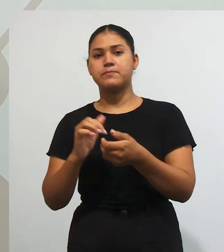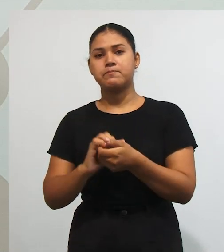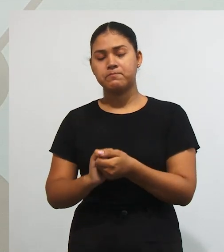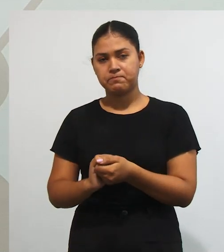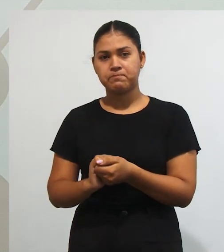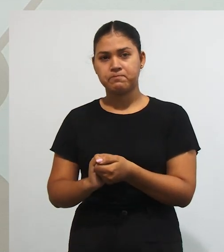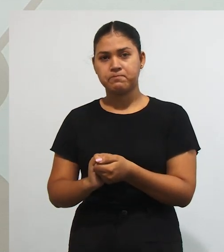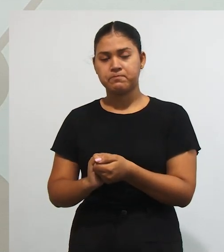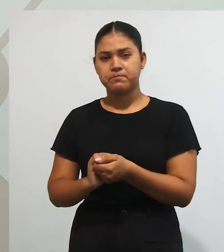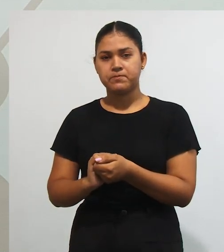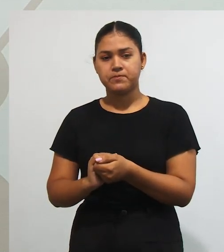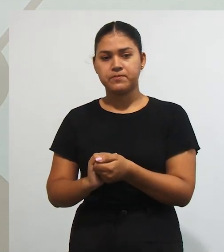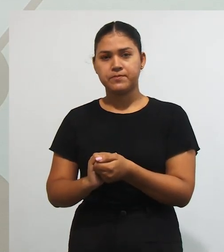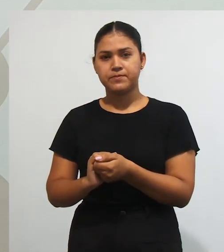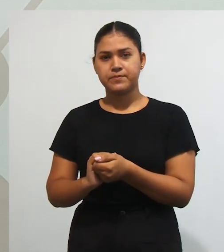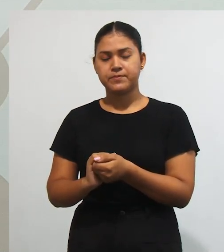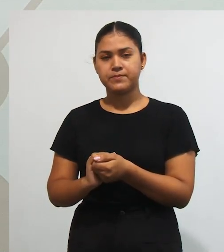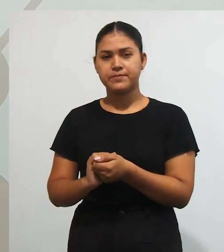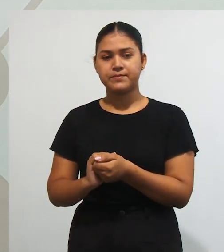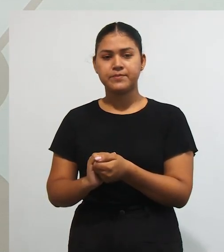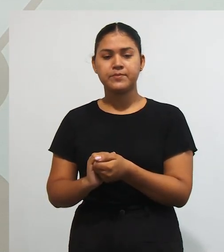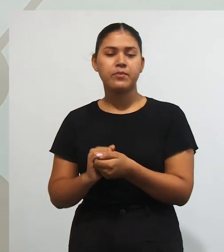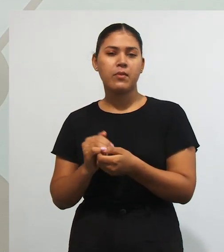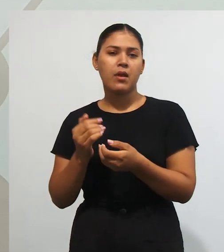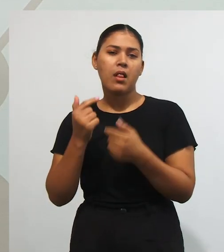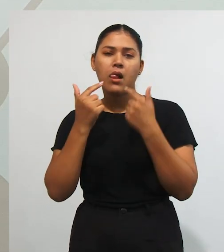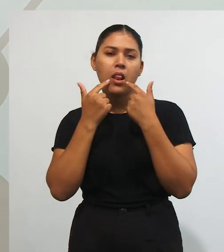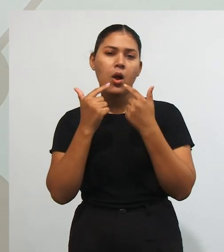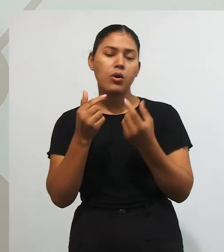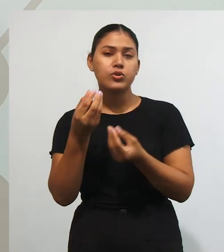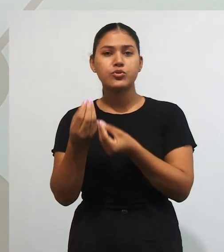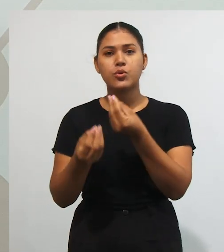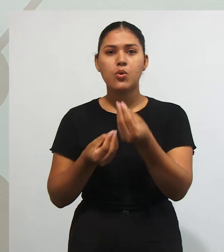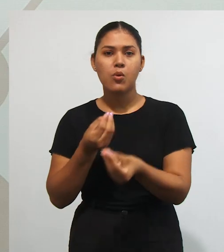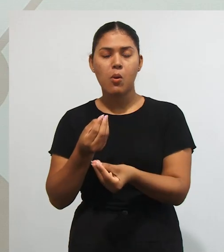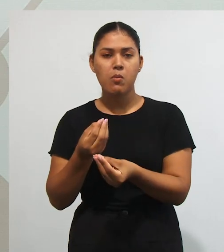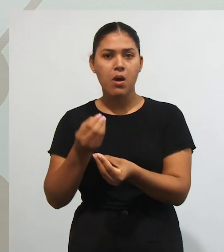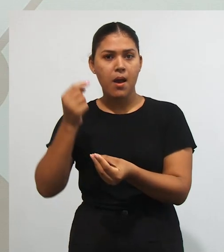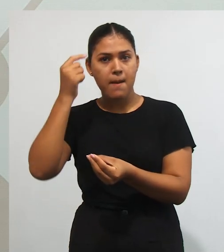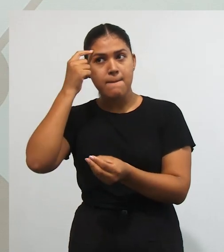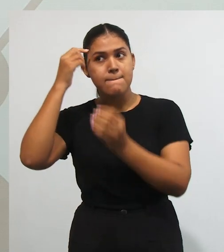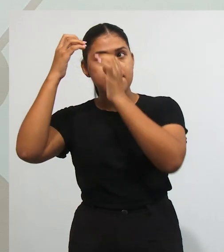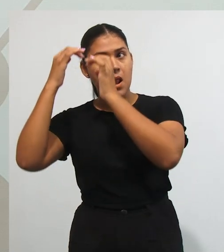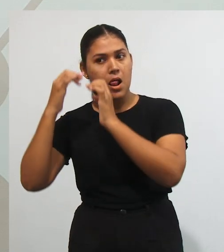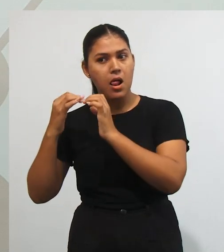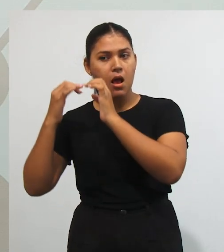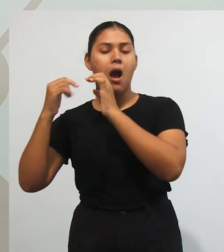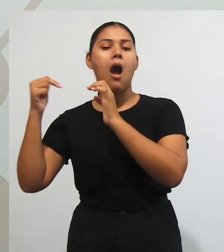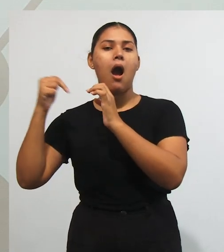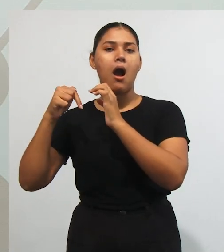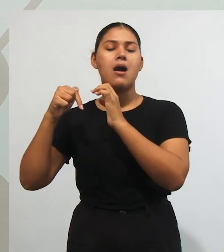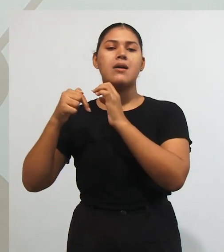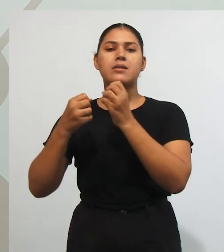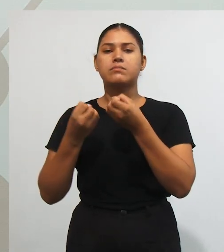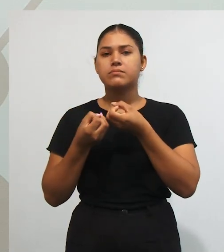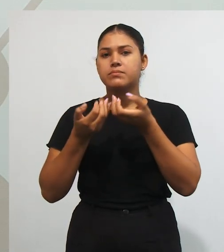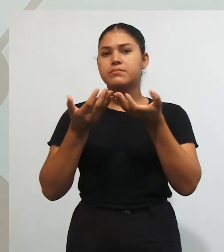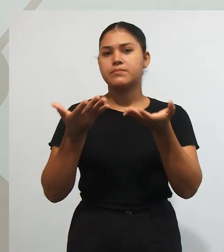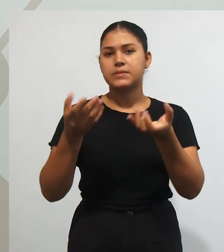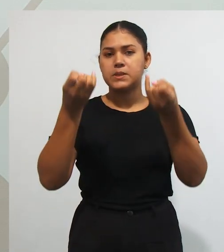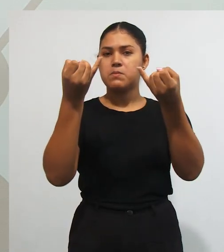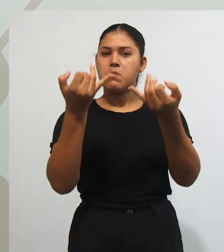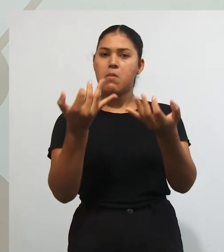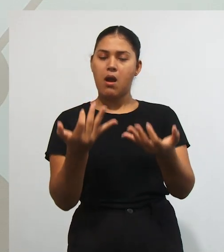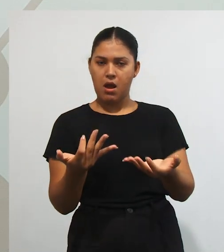destaco aqui a concepção da linguagem como expressão do pensamento. A problemática